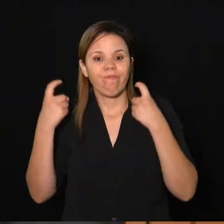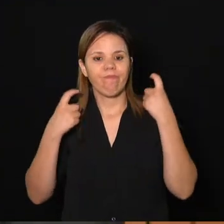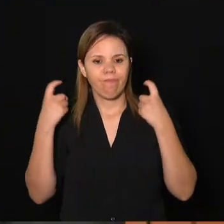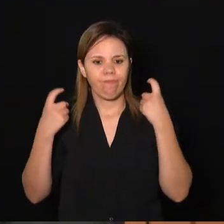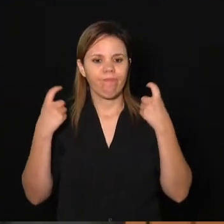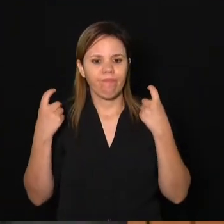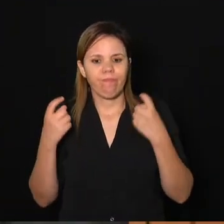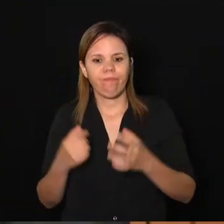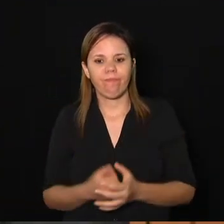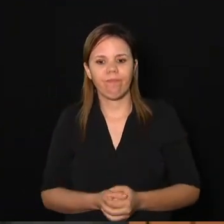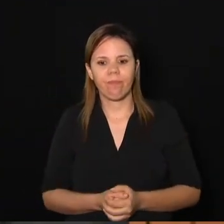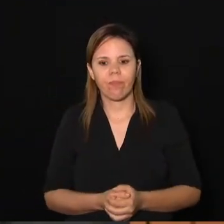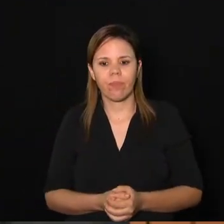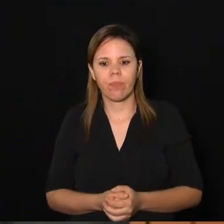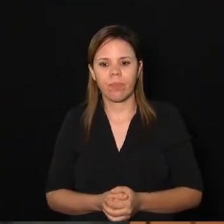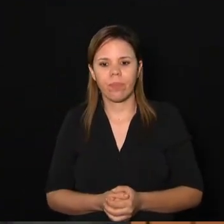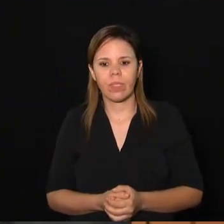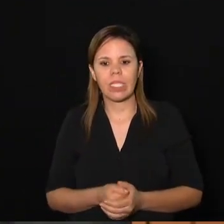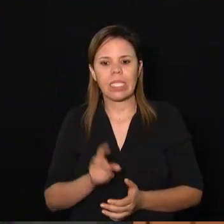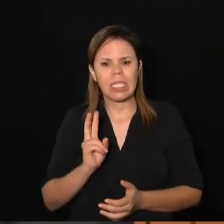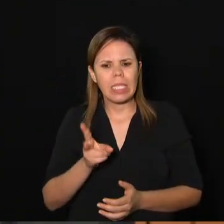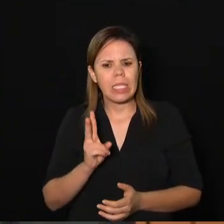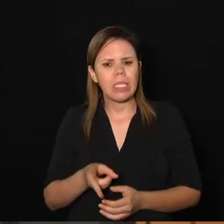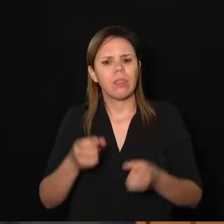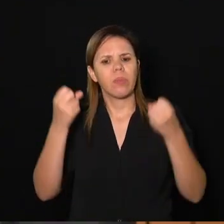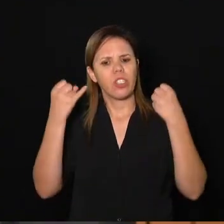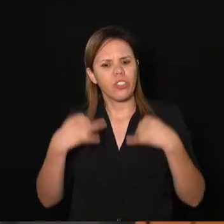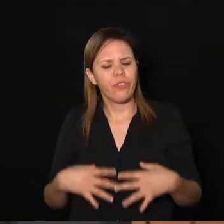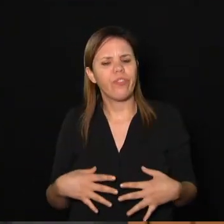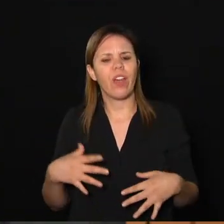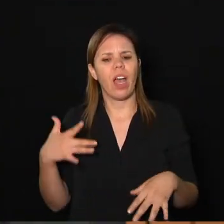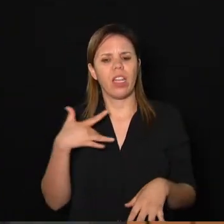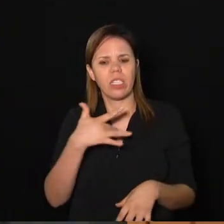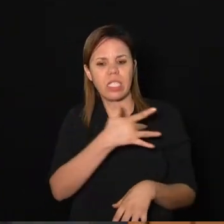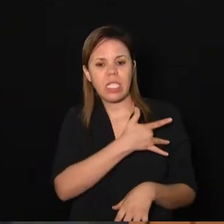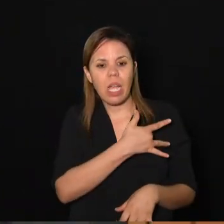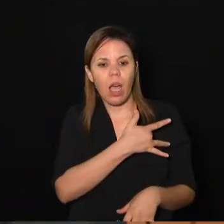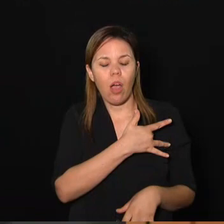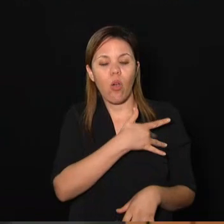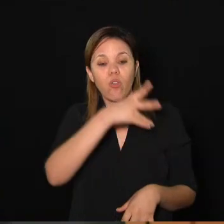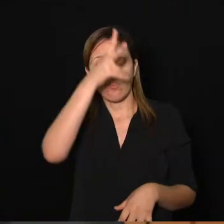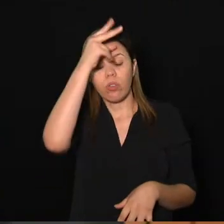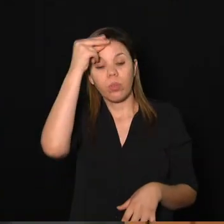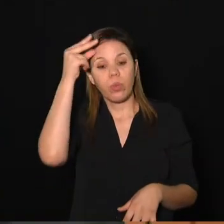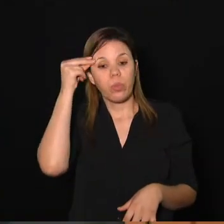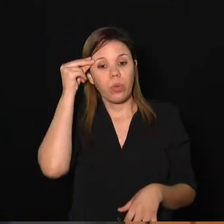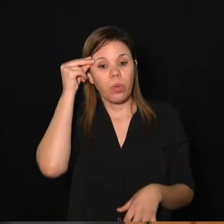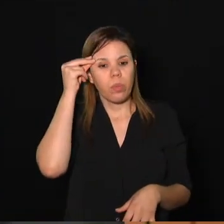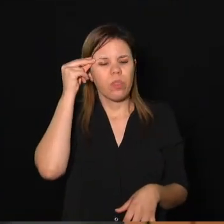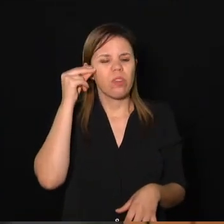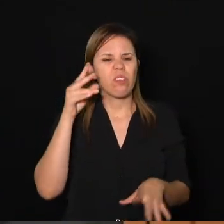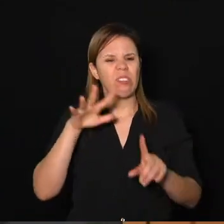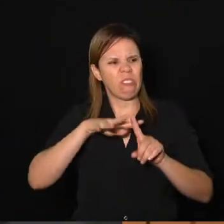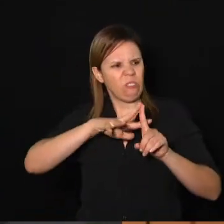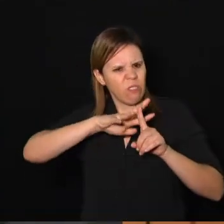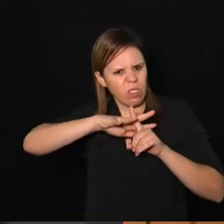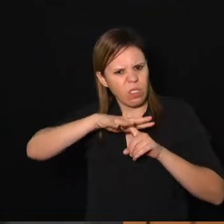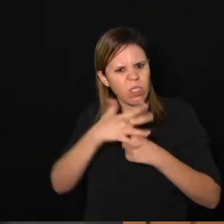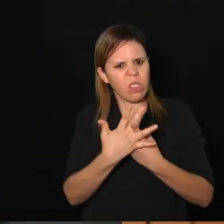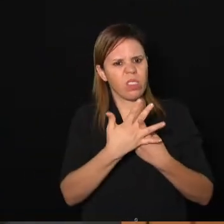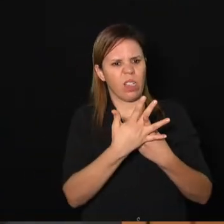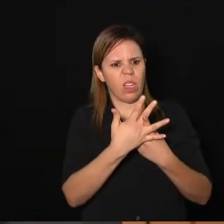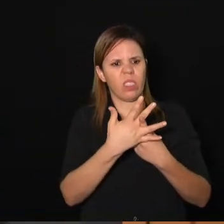porque toda vez que a gente fala de saúde pública a gente está falando do assistencialismo necessário a uma